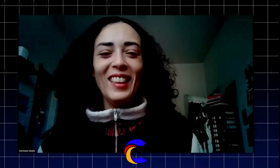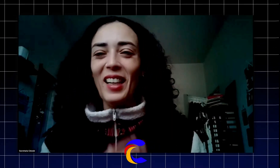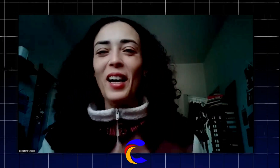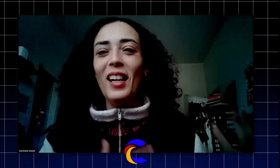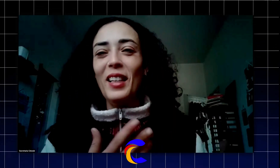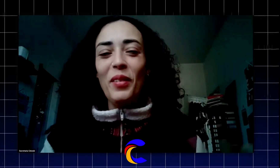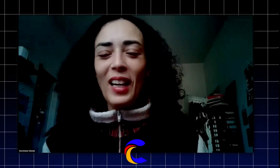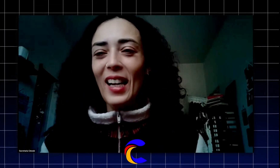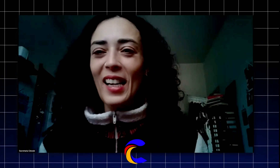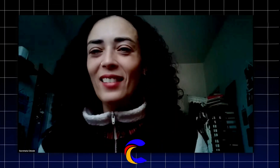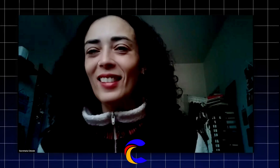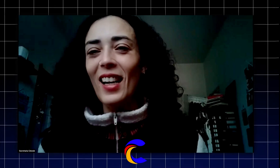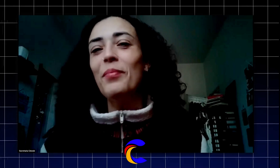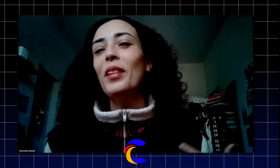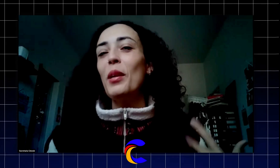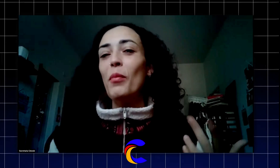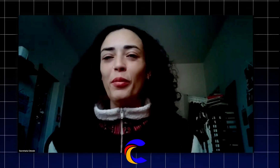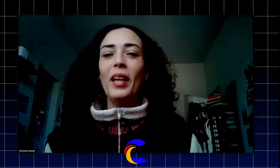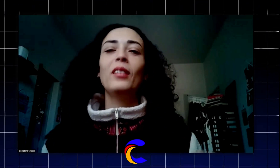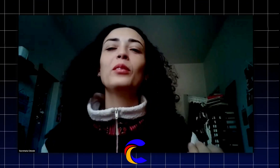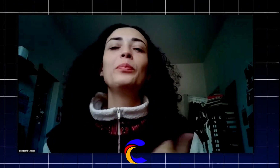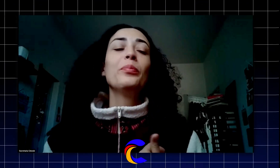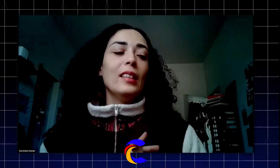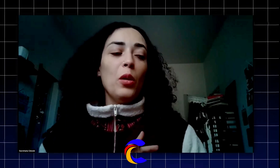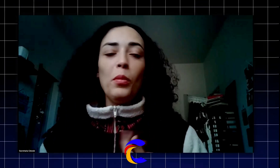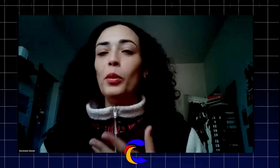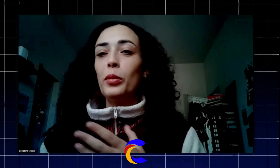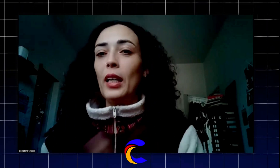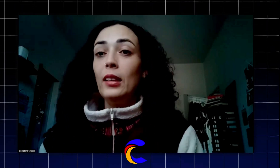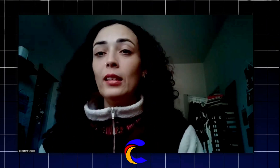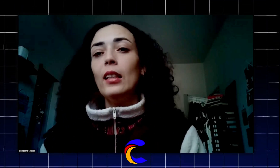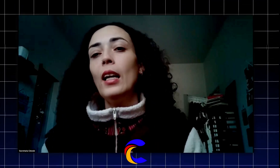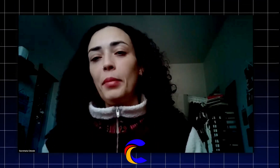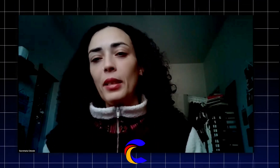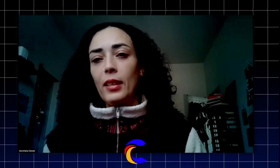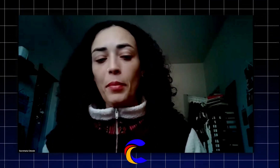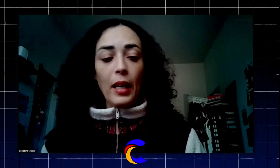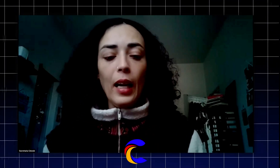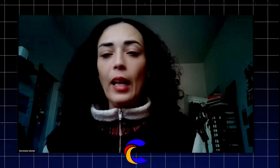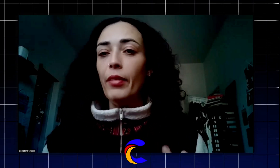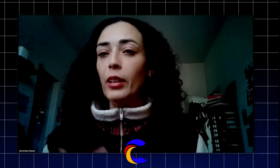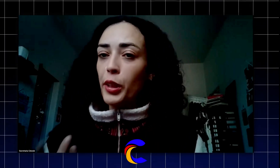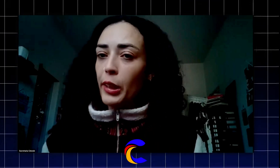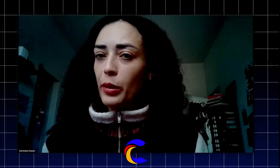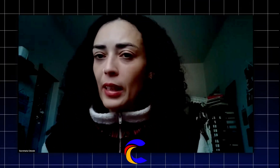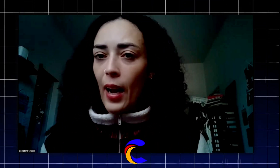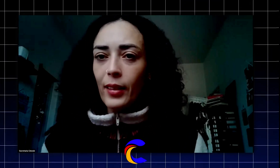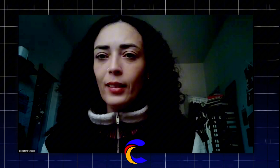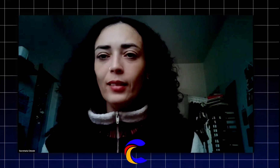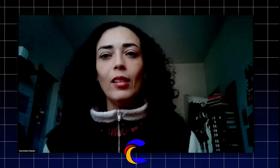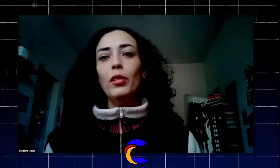mas enfim, a língua ela entra em movimento, assim como o português. A Libras também, ela vai